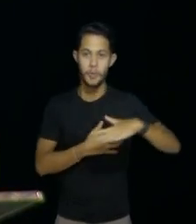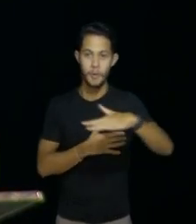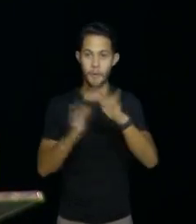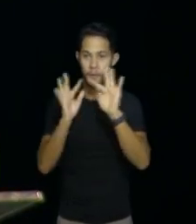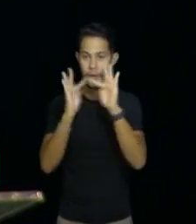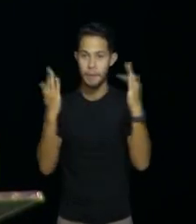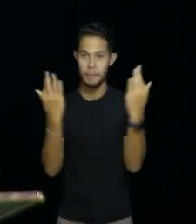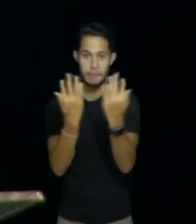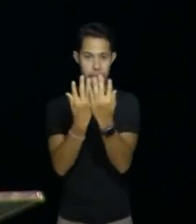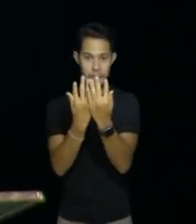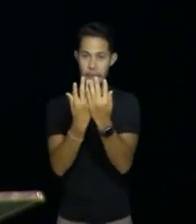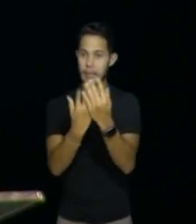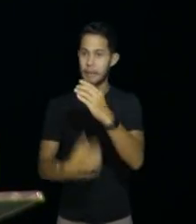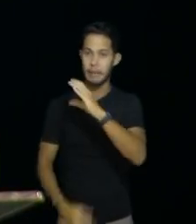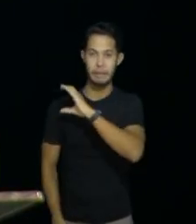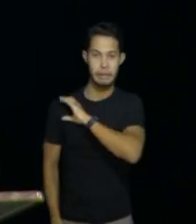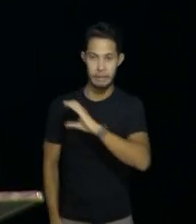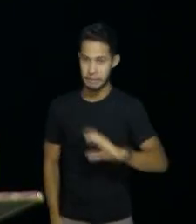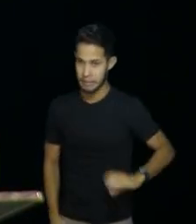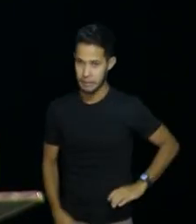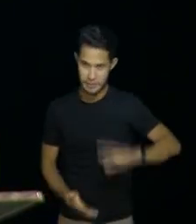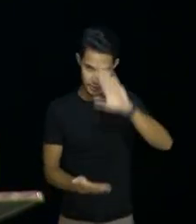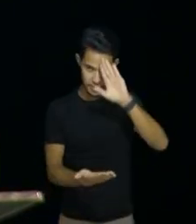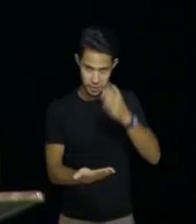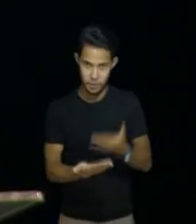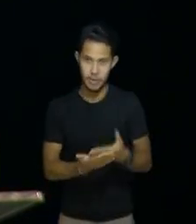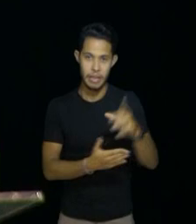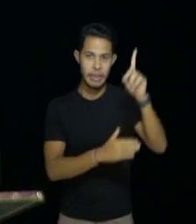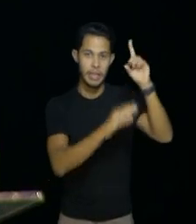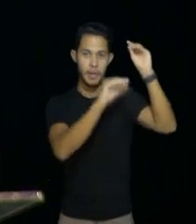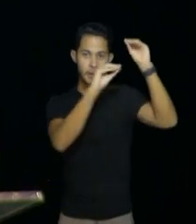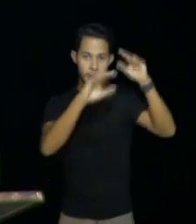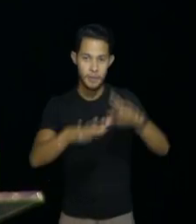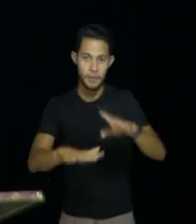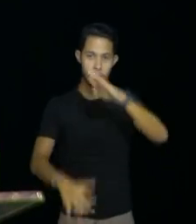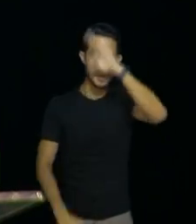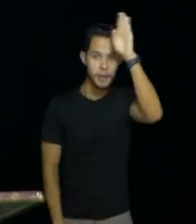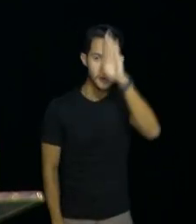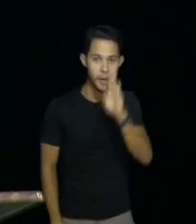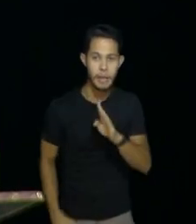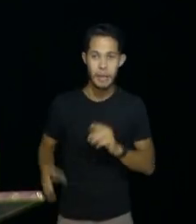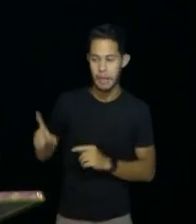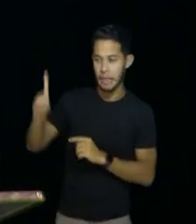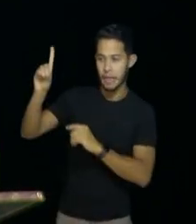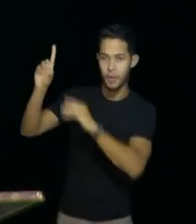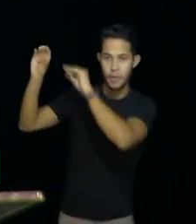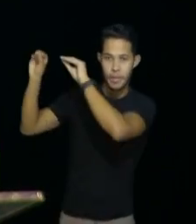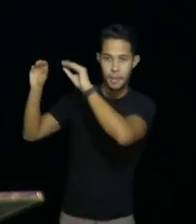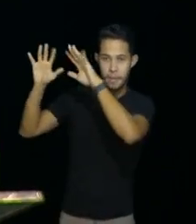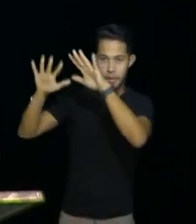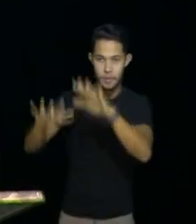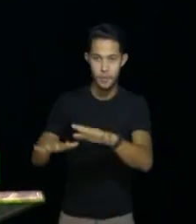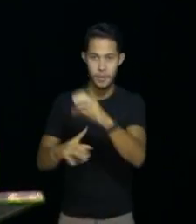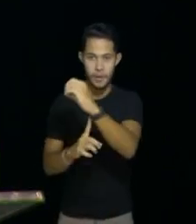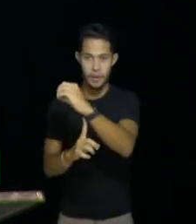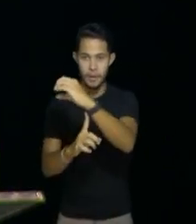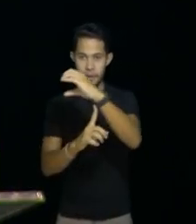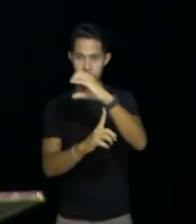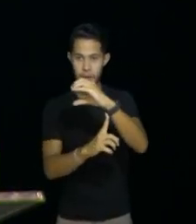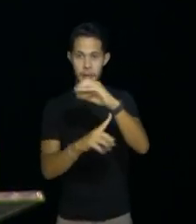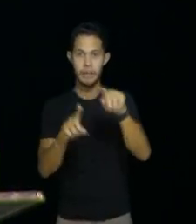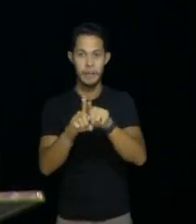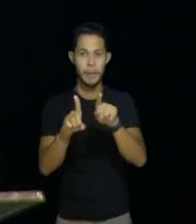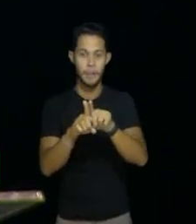convidados especiais. Deus abençoe o Brasil, Deus abençoe Santa Catarina, Deus abençoe